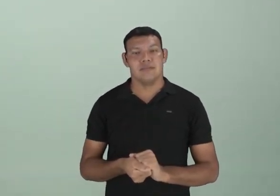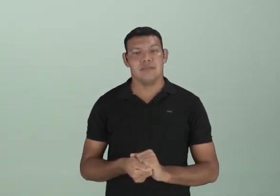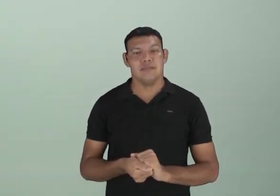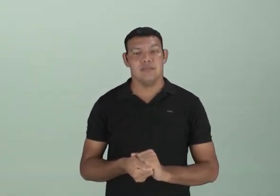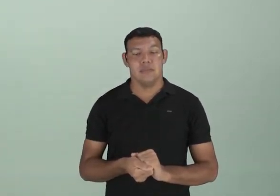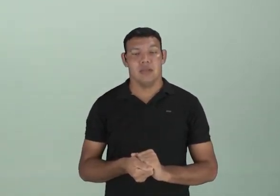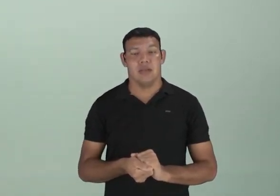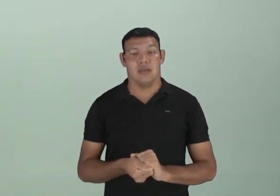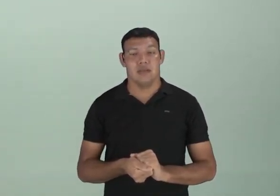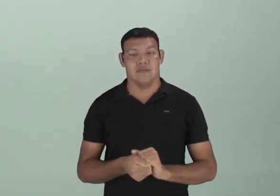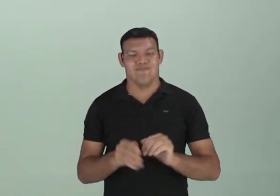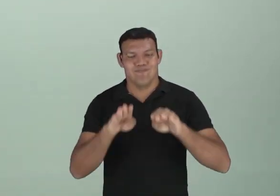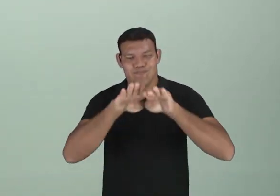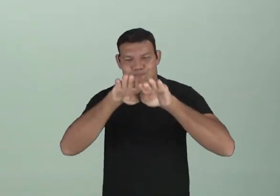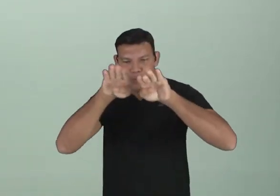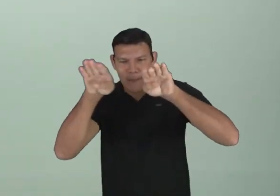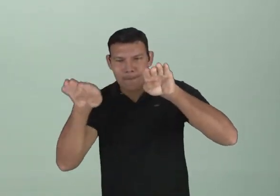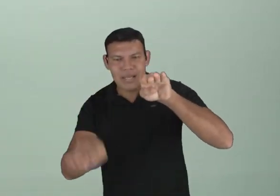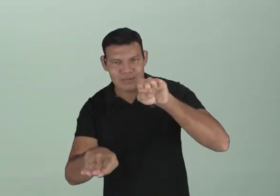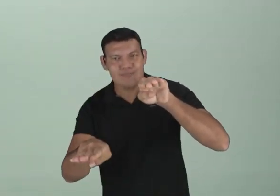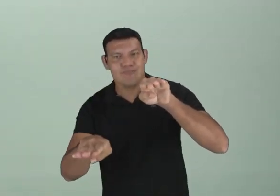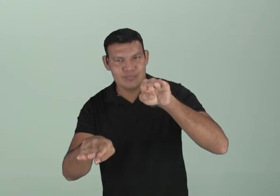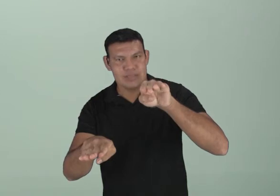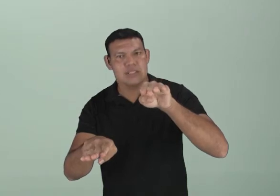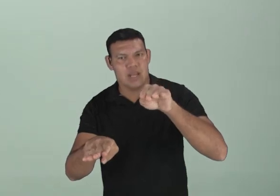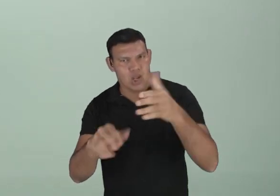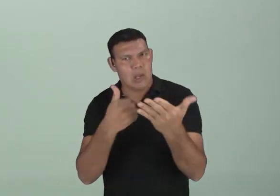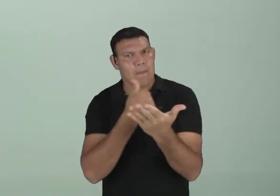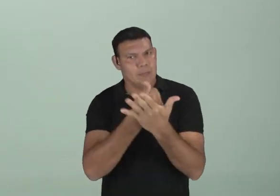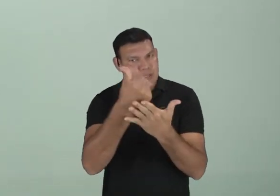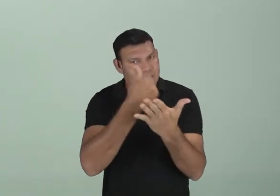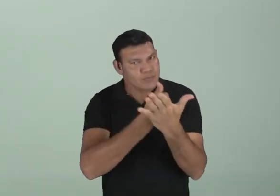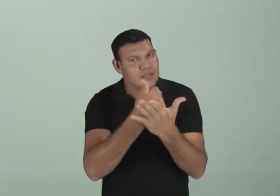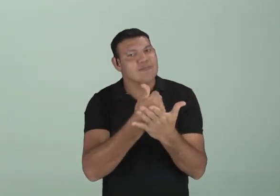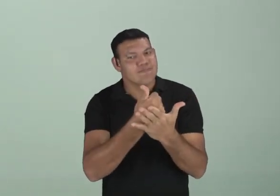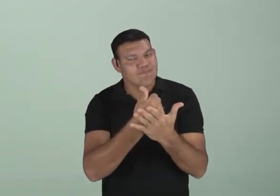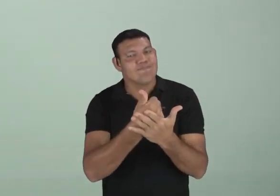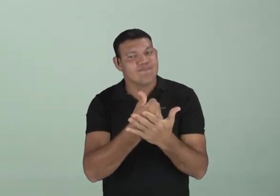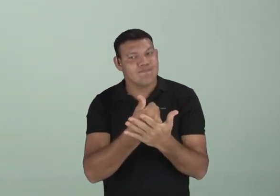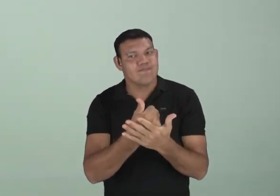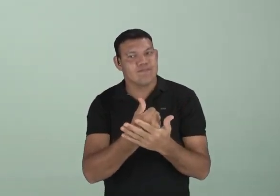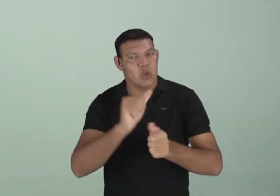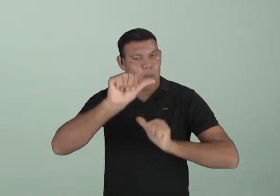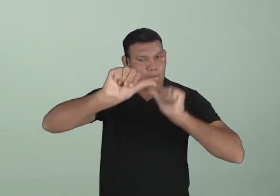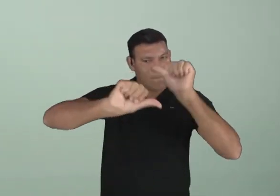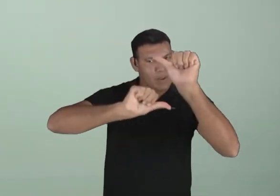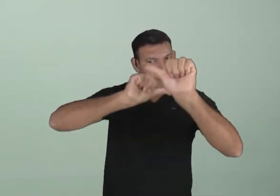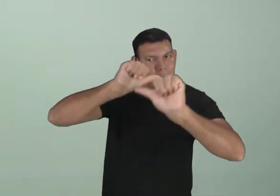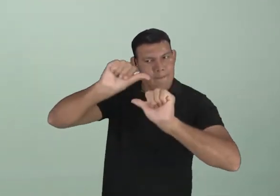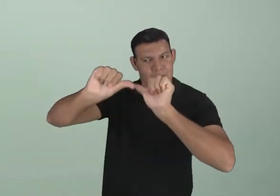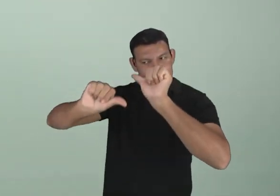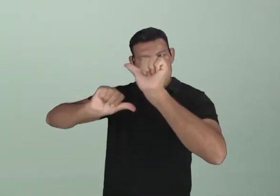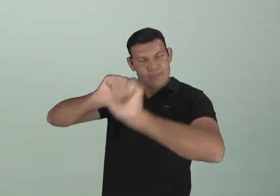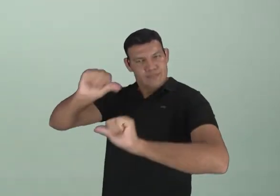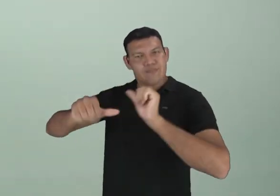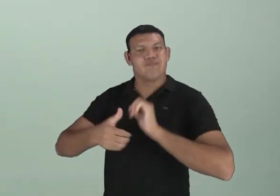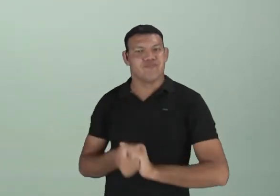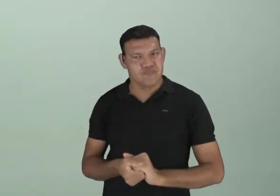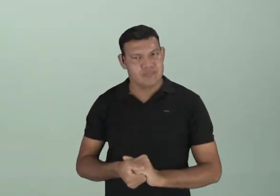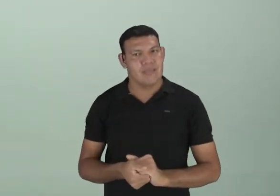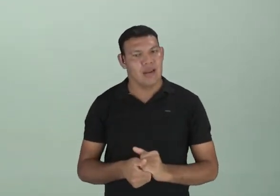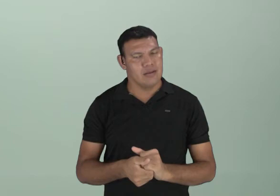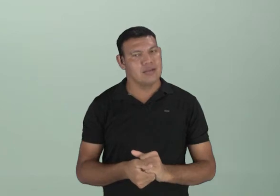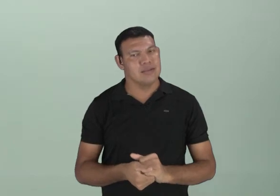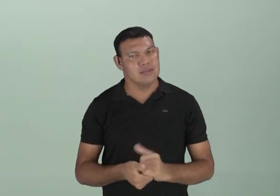condição social de desvantagem foram os agentes da transformação, foram os agentes que agiram,